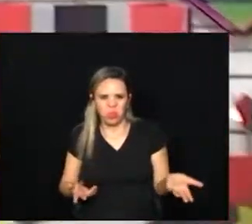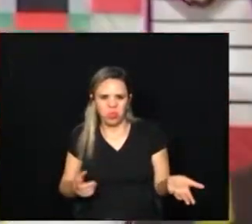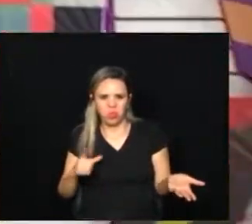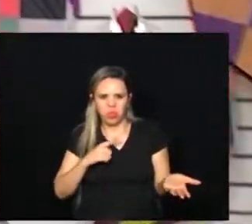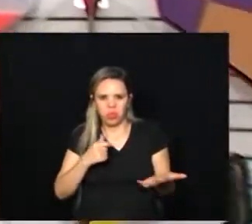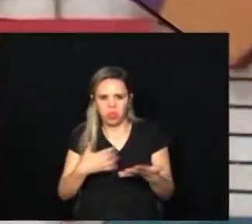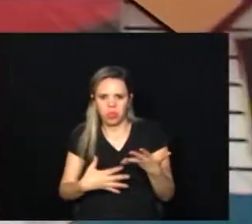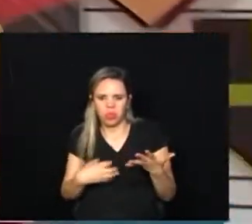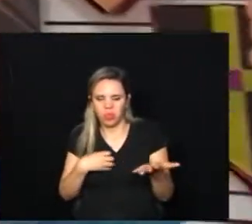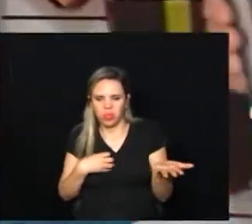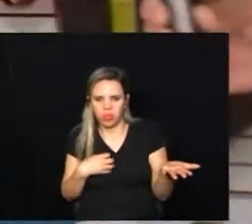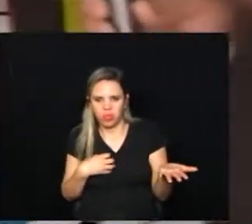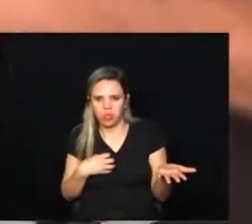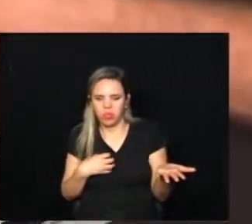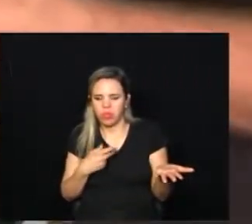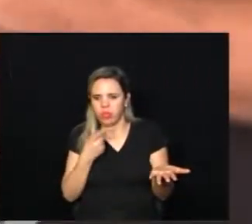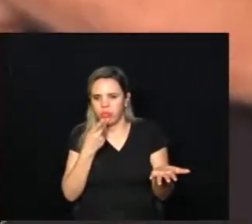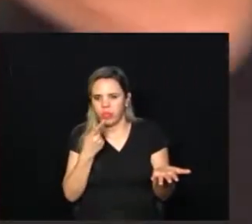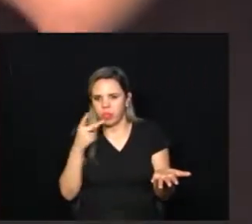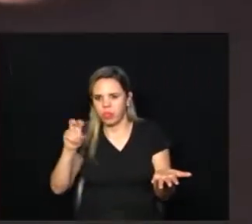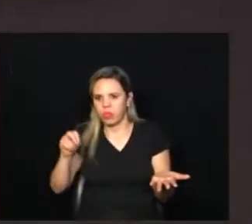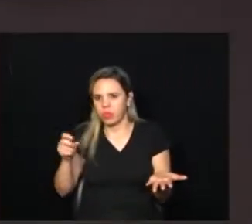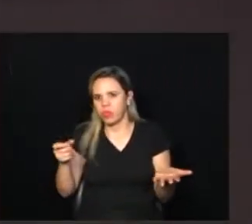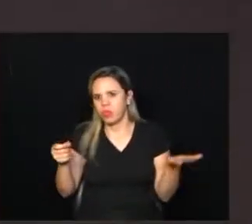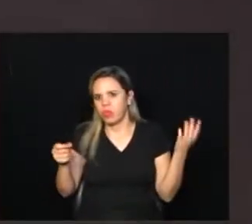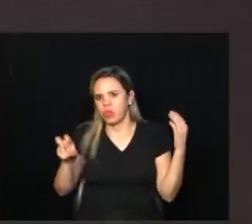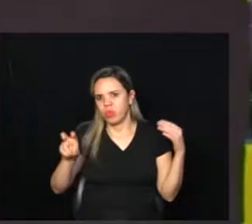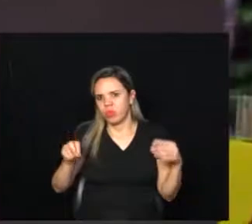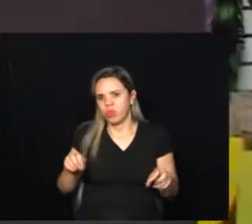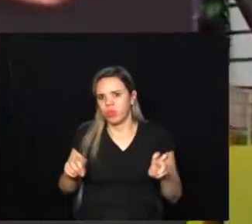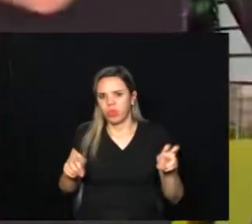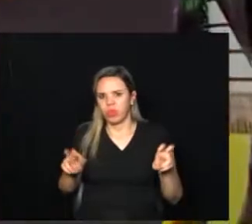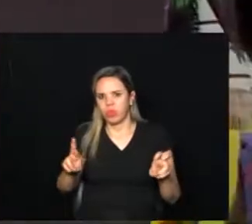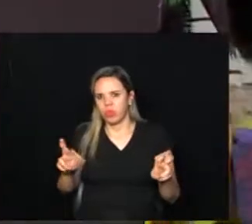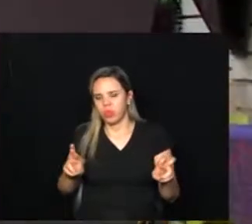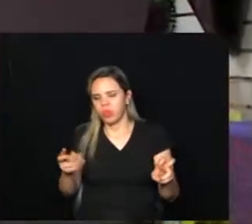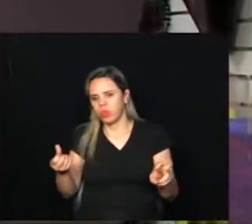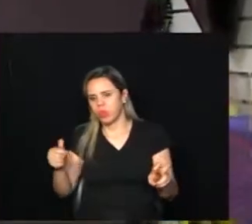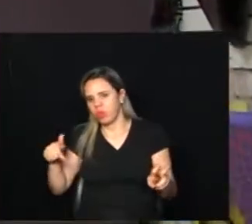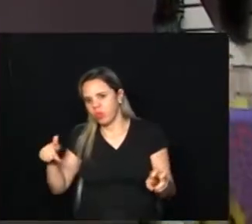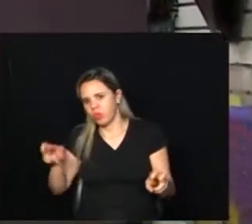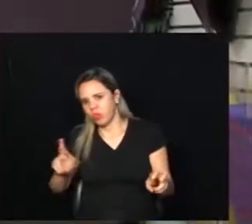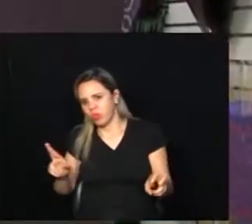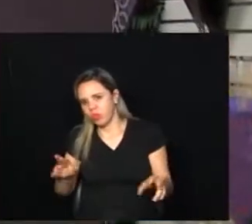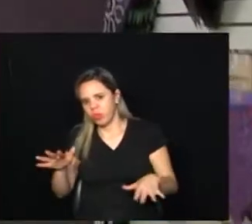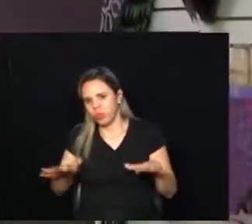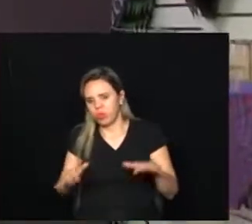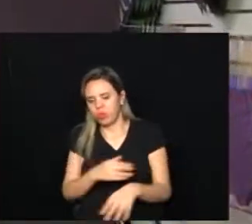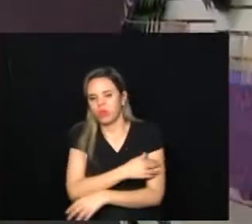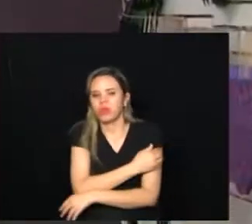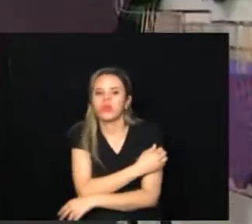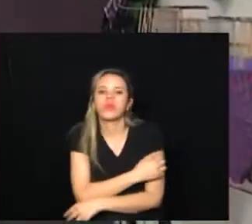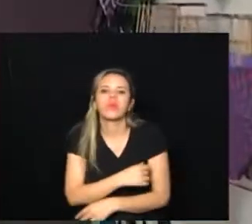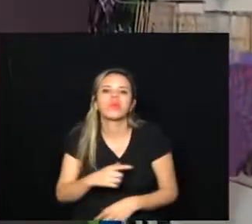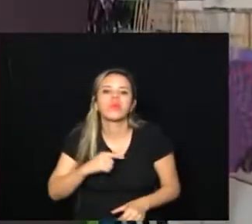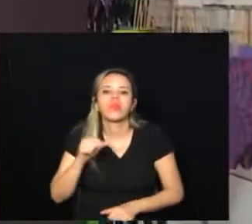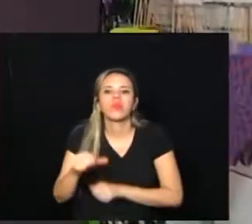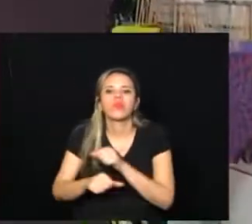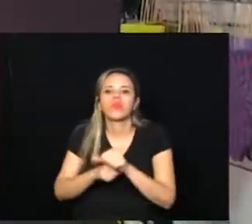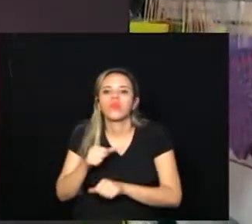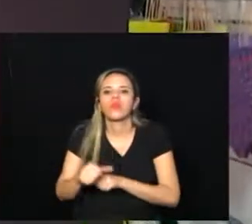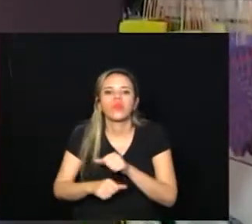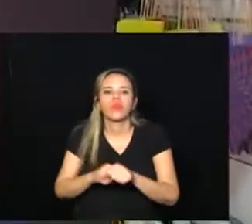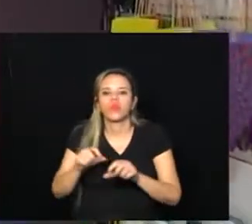vários preços, né? Ele vai, que nem eu falei pra você, de 50 centavos até de 5, 6, 7. Hoje também mudou muito, hoje tem